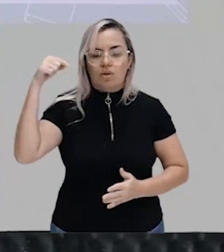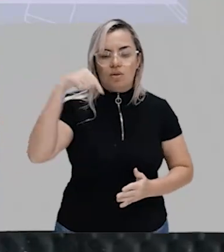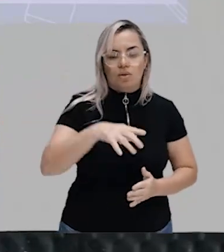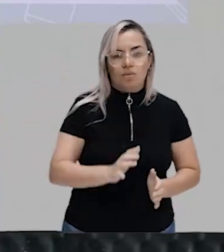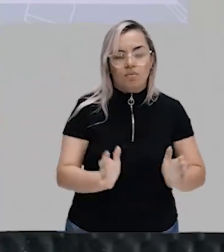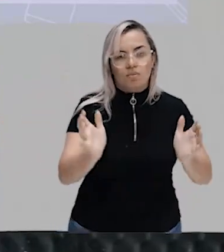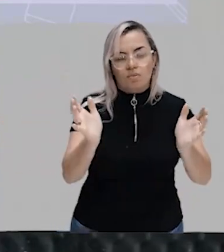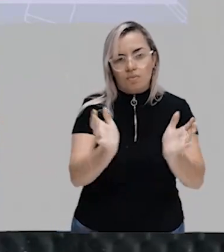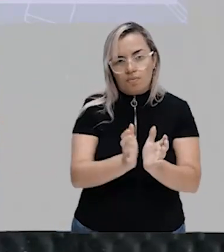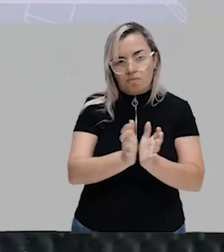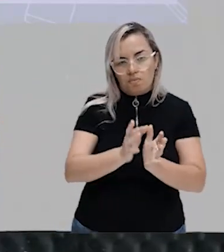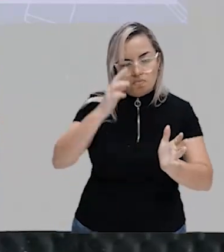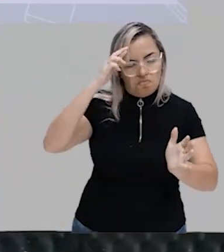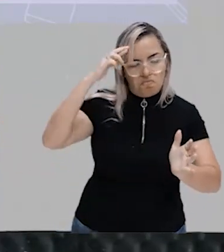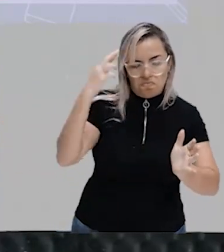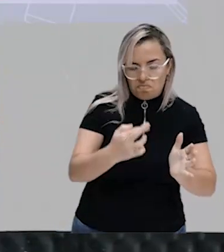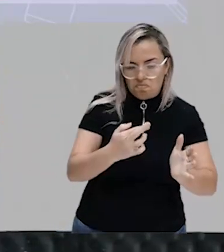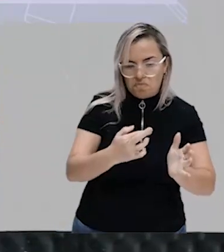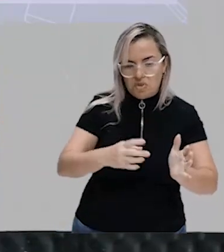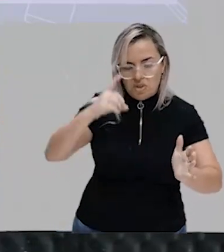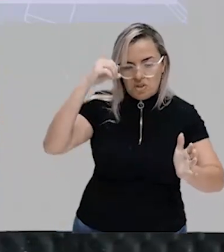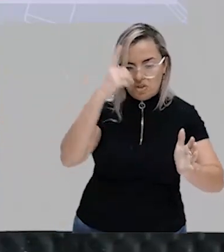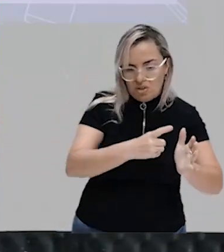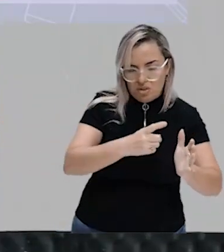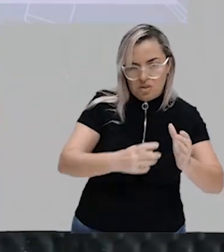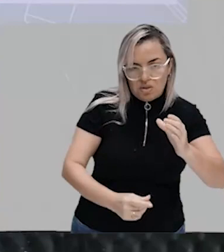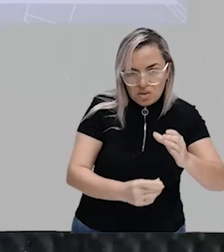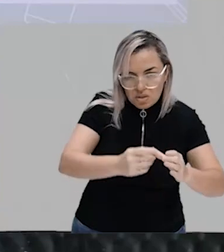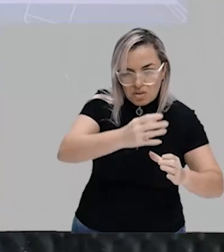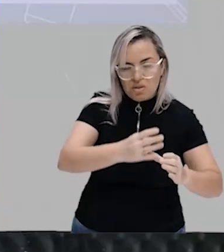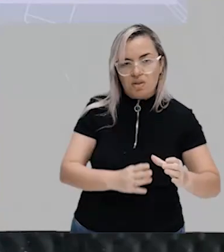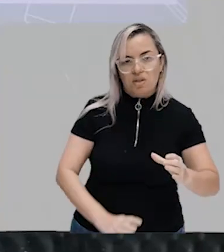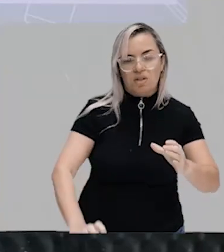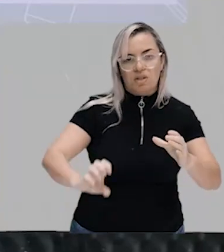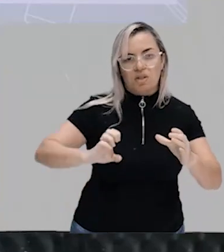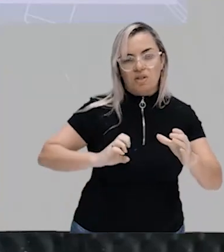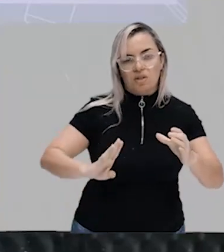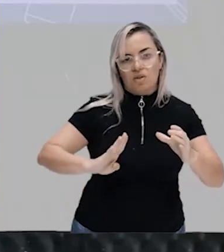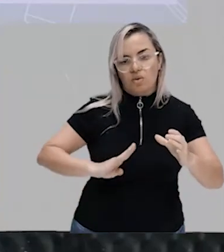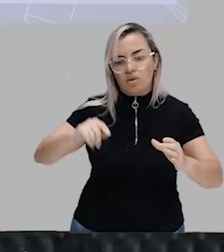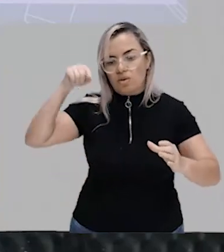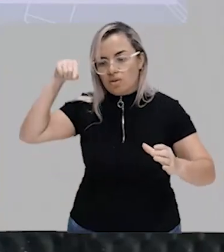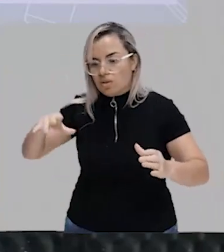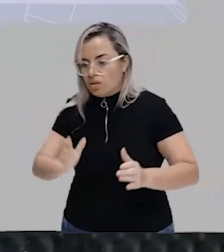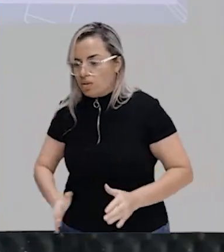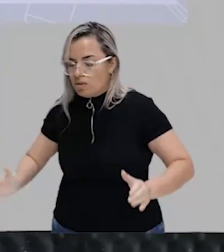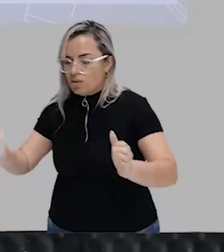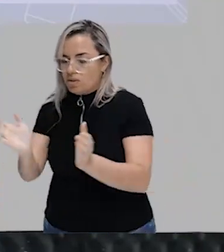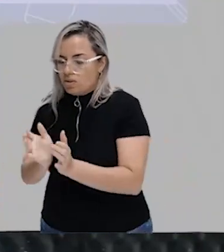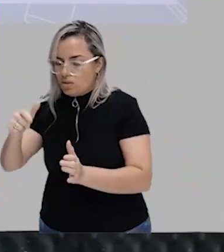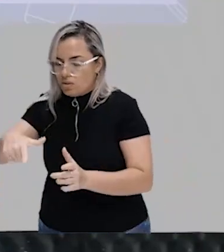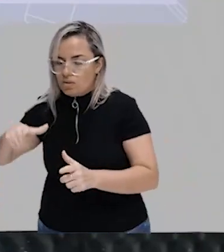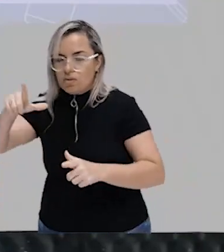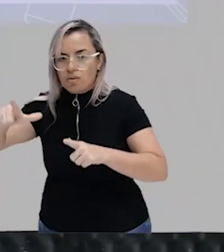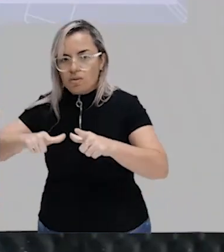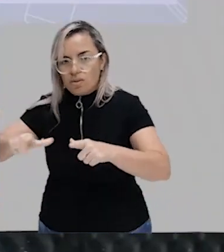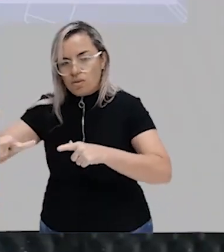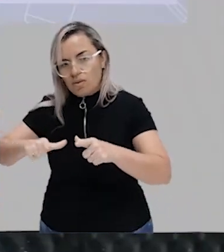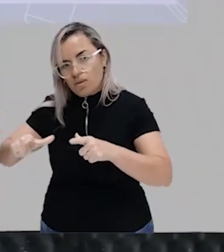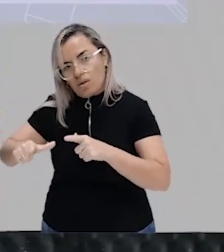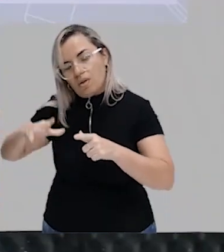patrões capitalistas burgueses classe dominada trabalhadores